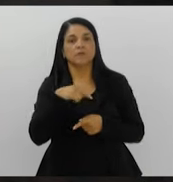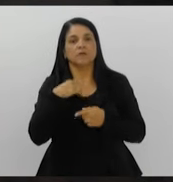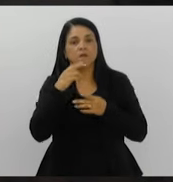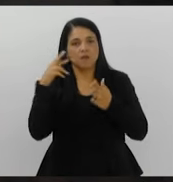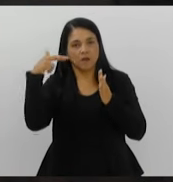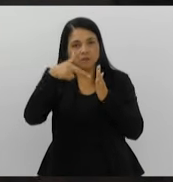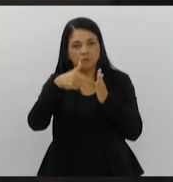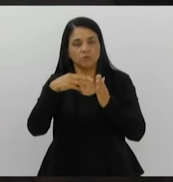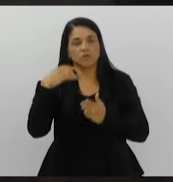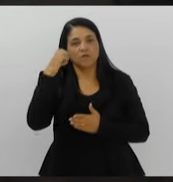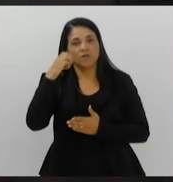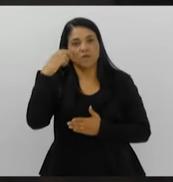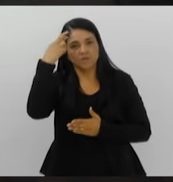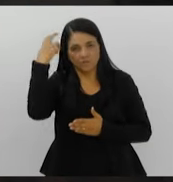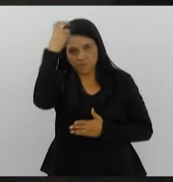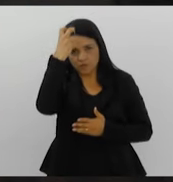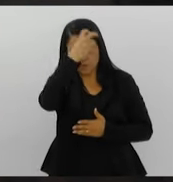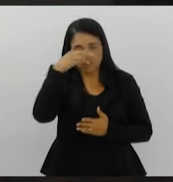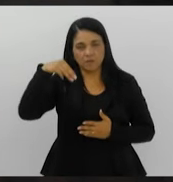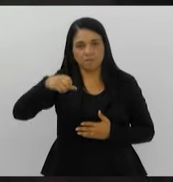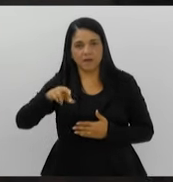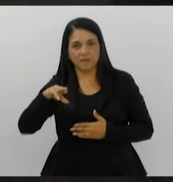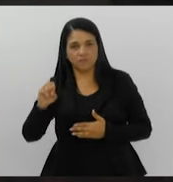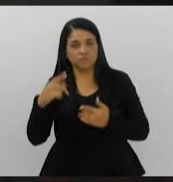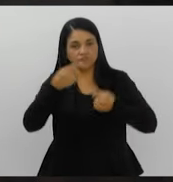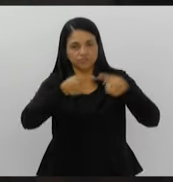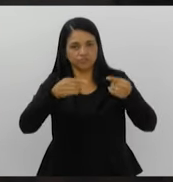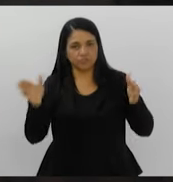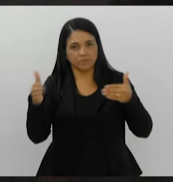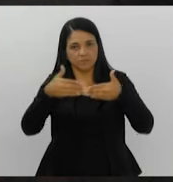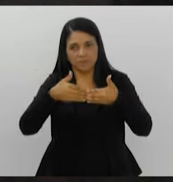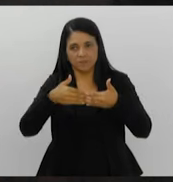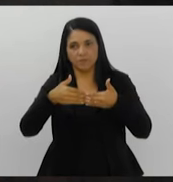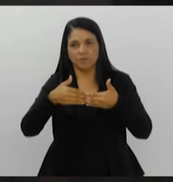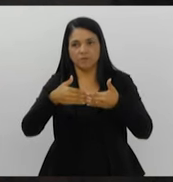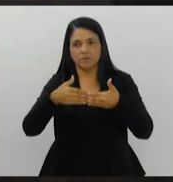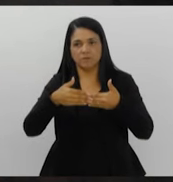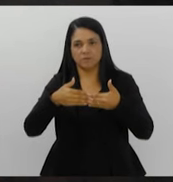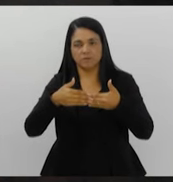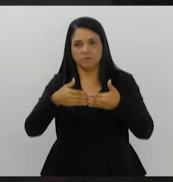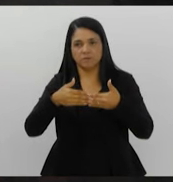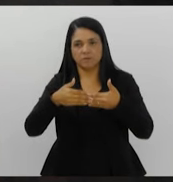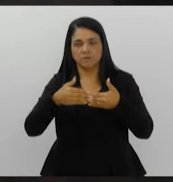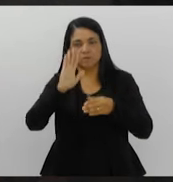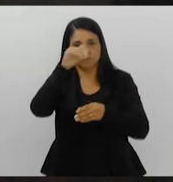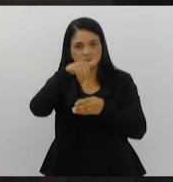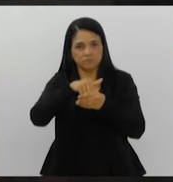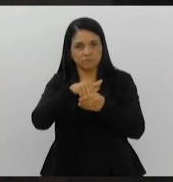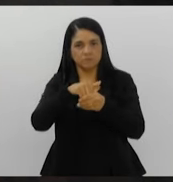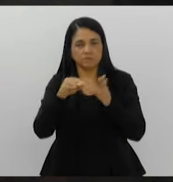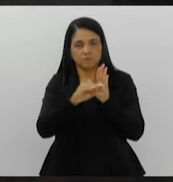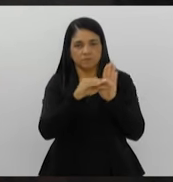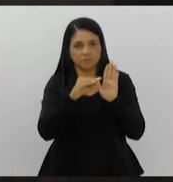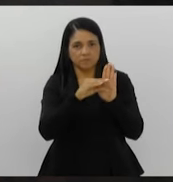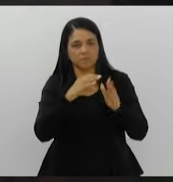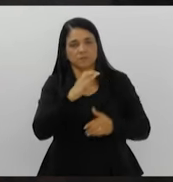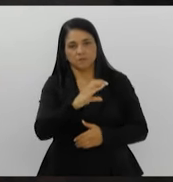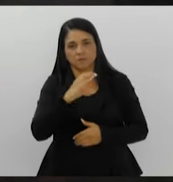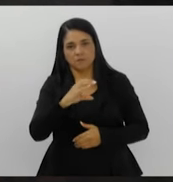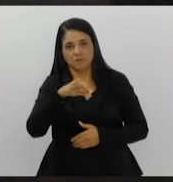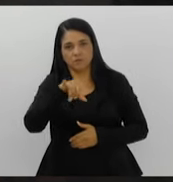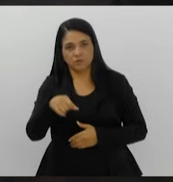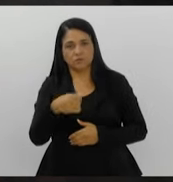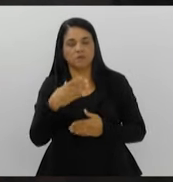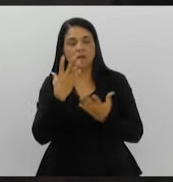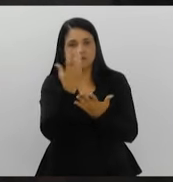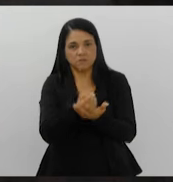deputada Verônica Lima e Márcio Roberto. Em discussão, não havendo quem queira discutir, em votação, as emendas da CCJ.